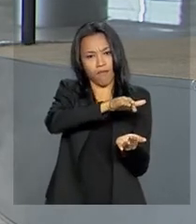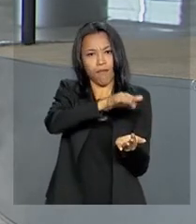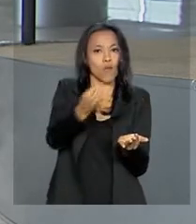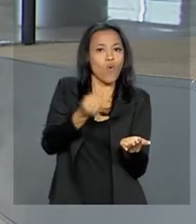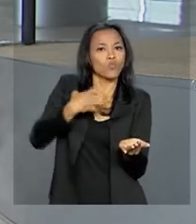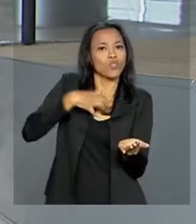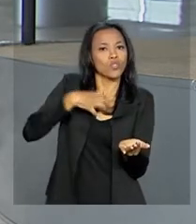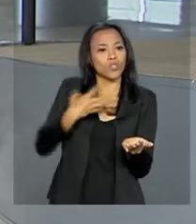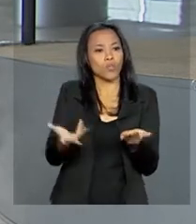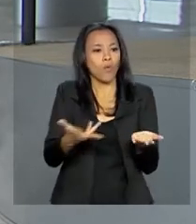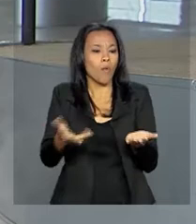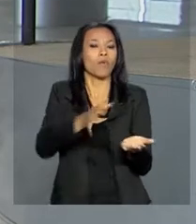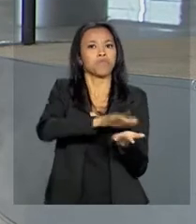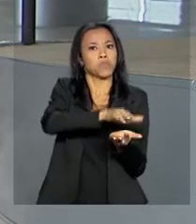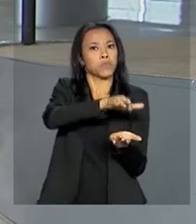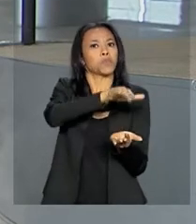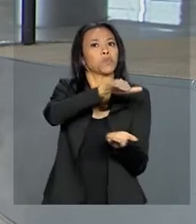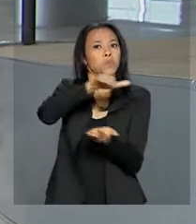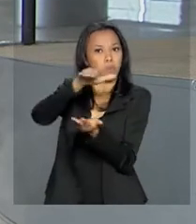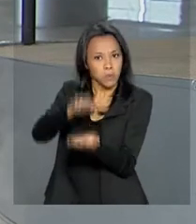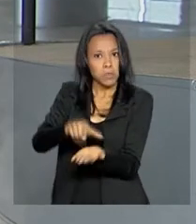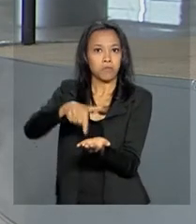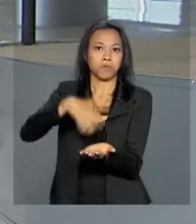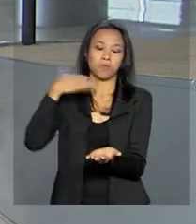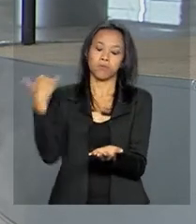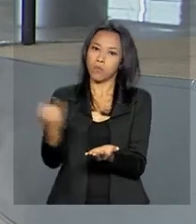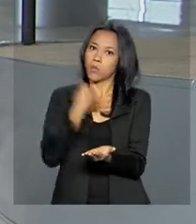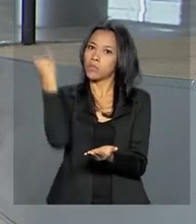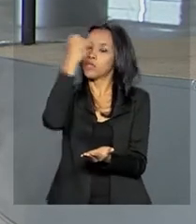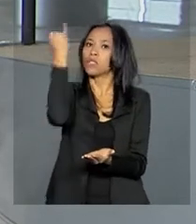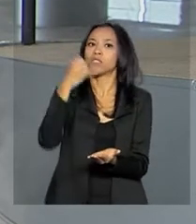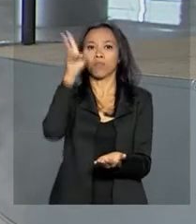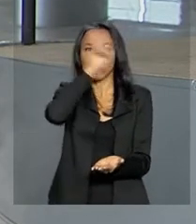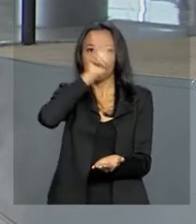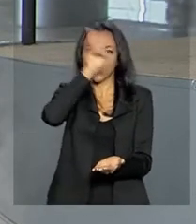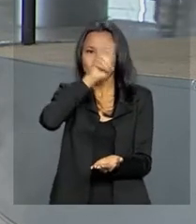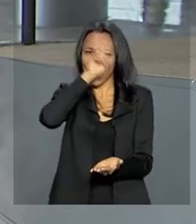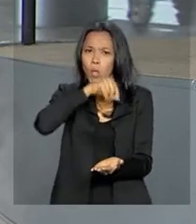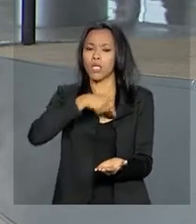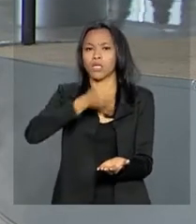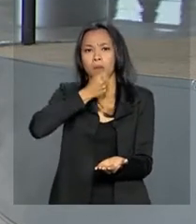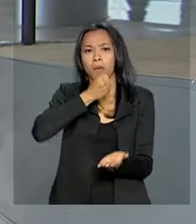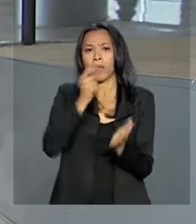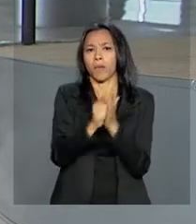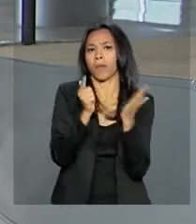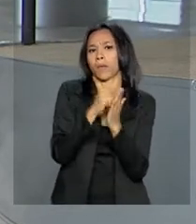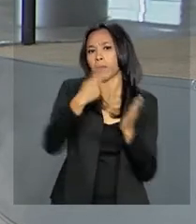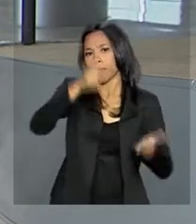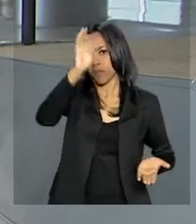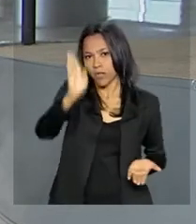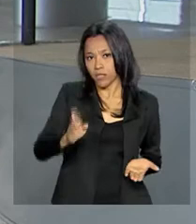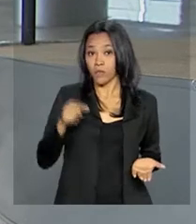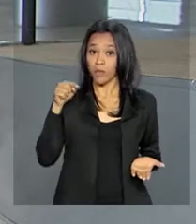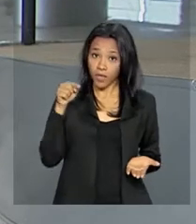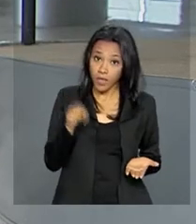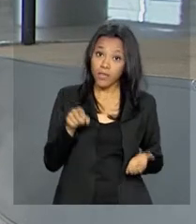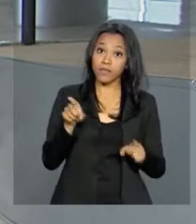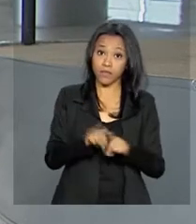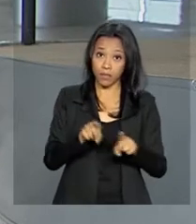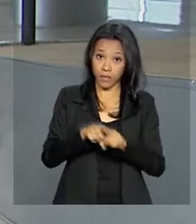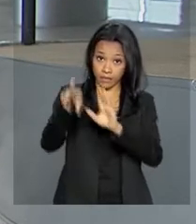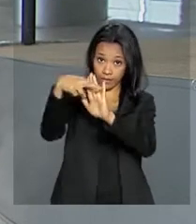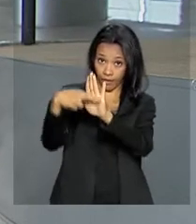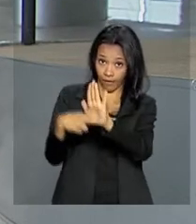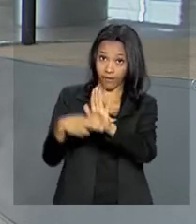jornal, que é considerado um marco na história da imprensa brasileira. Esses princípios nortearam também o lançamento